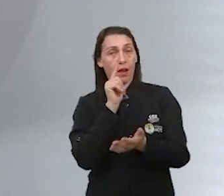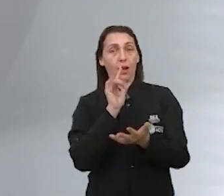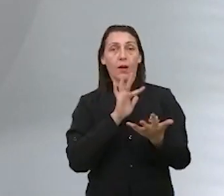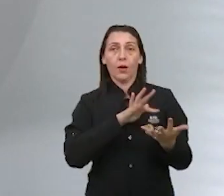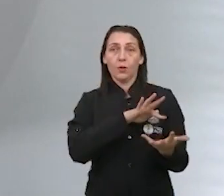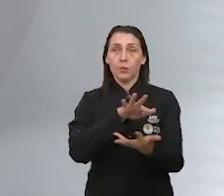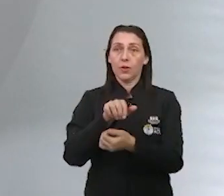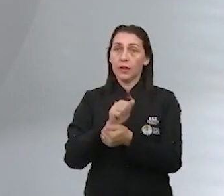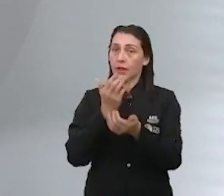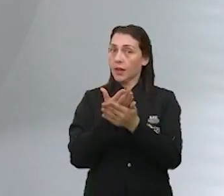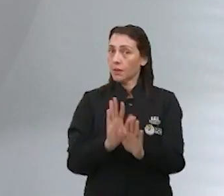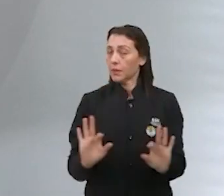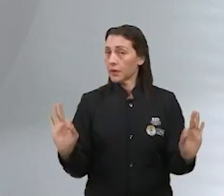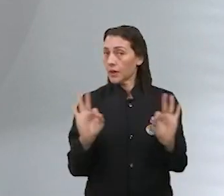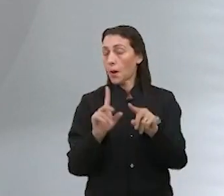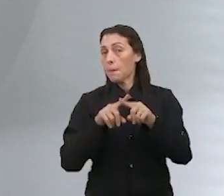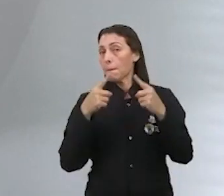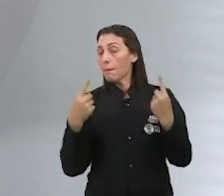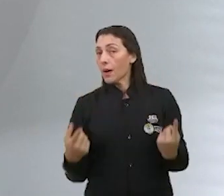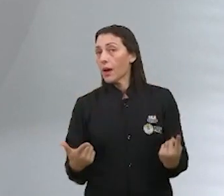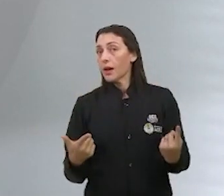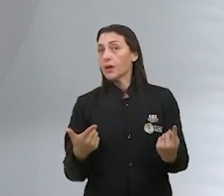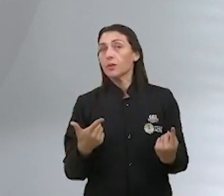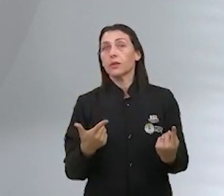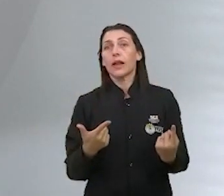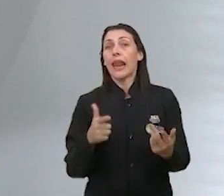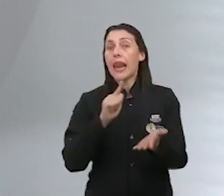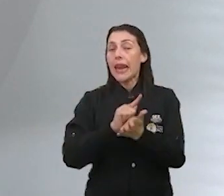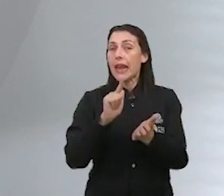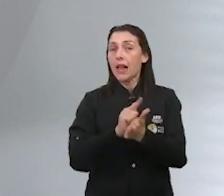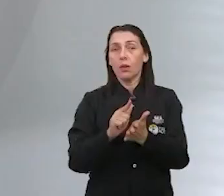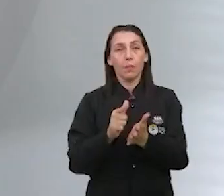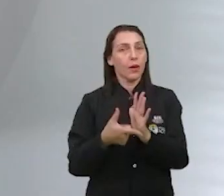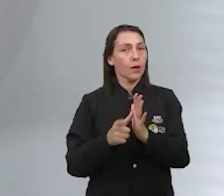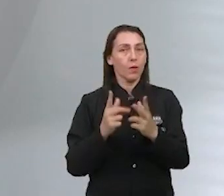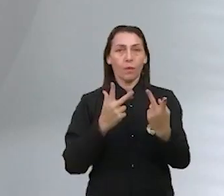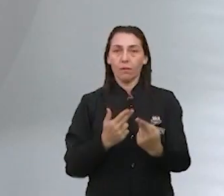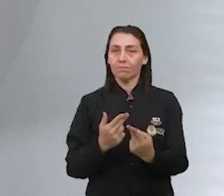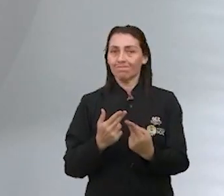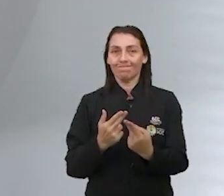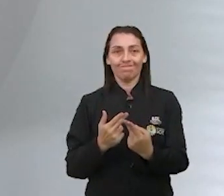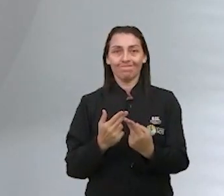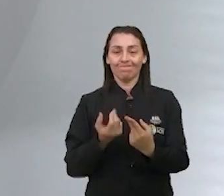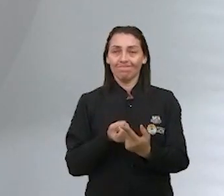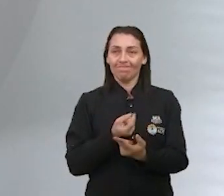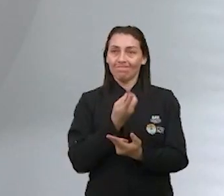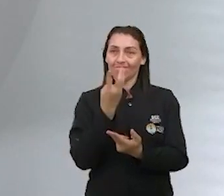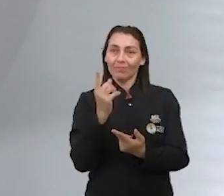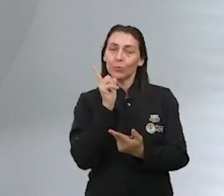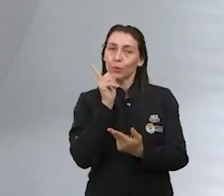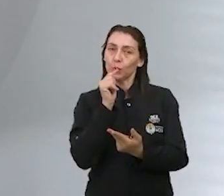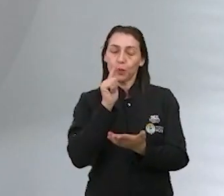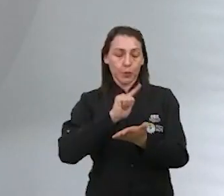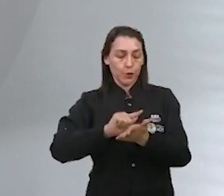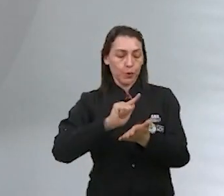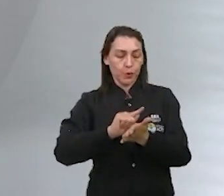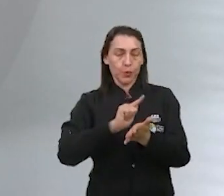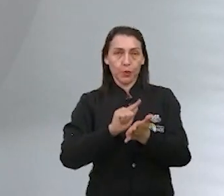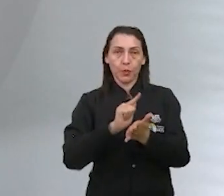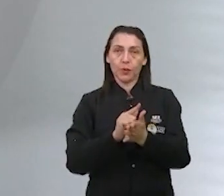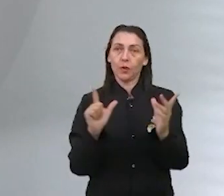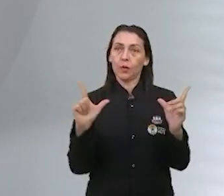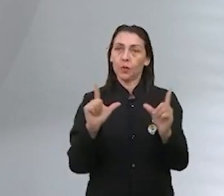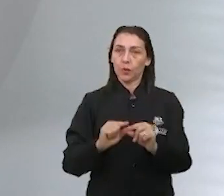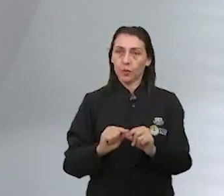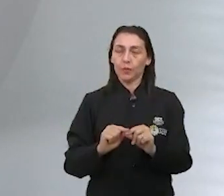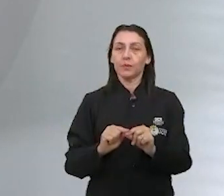está acabando, mas ela não está mais potável como era antigamente. Então, essa quantidade de água potável vem